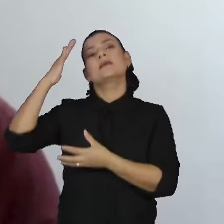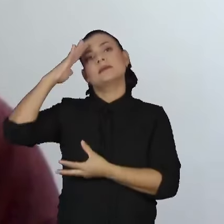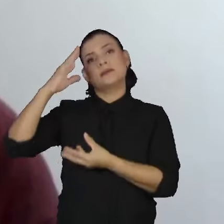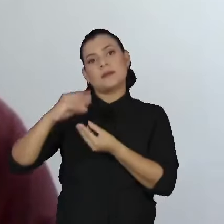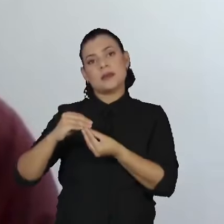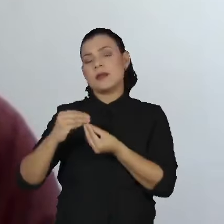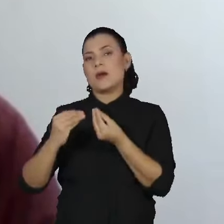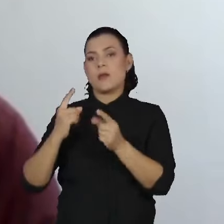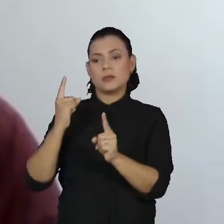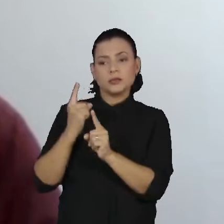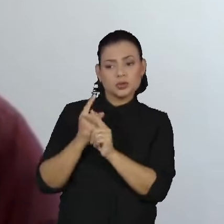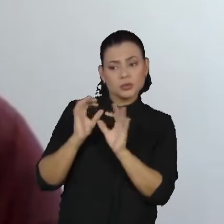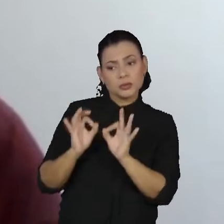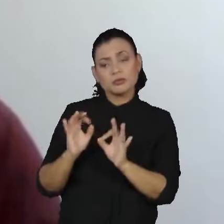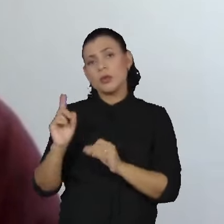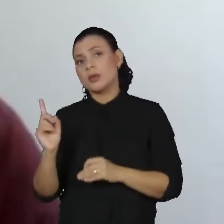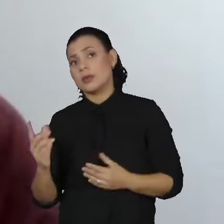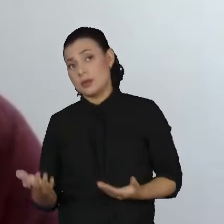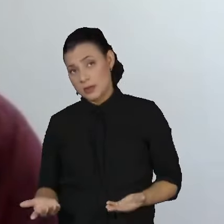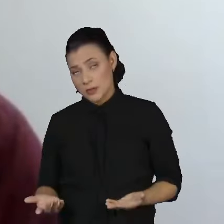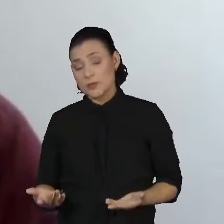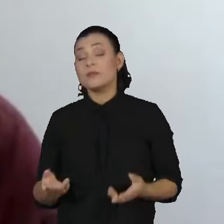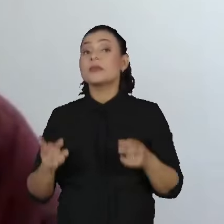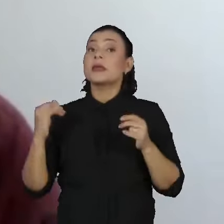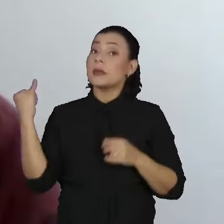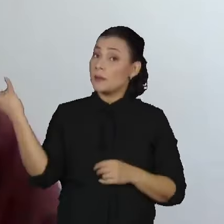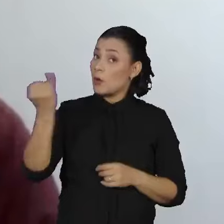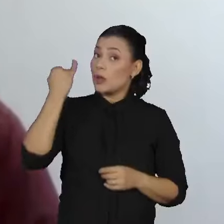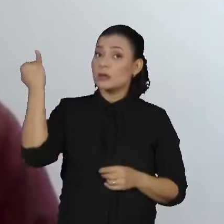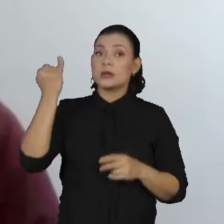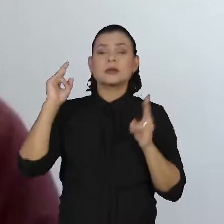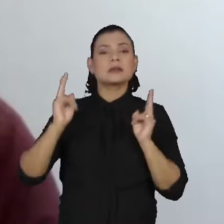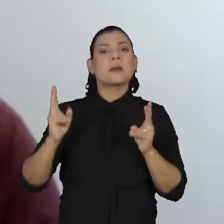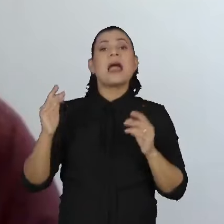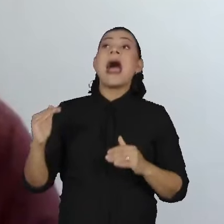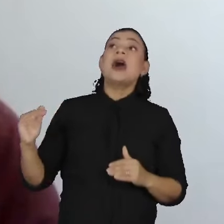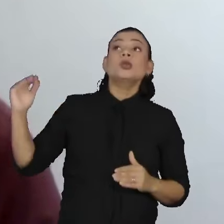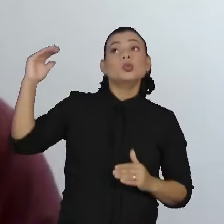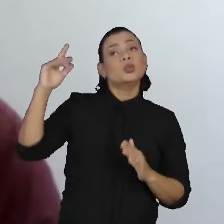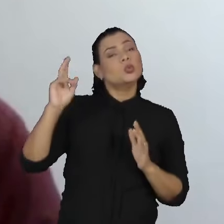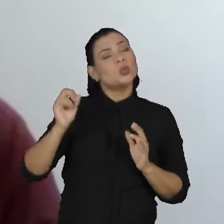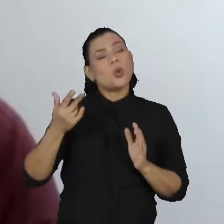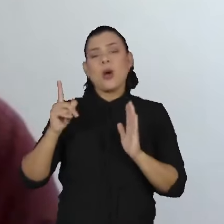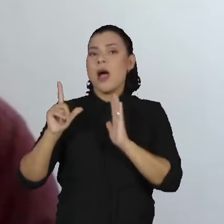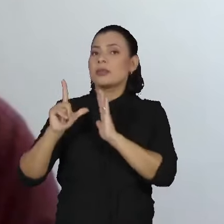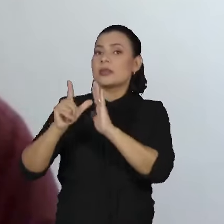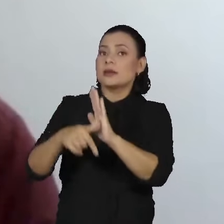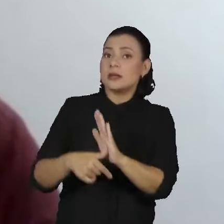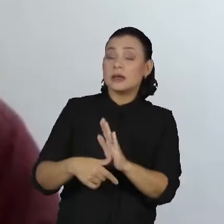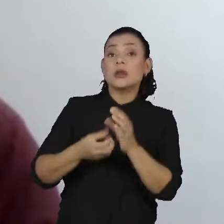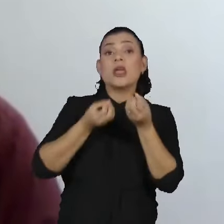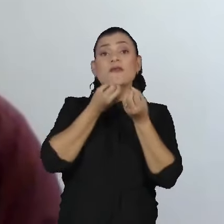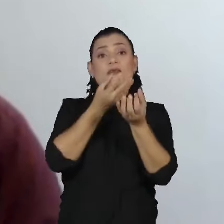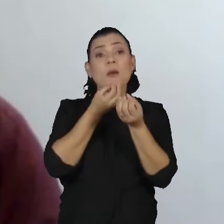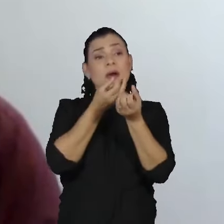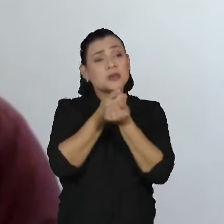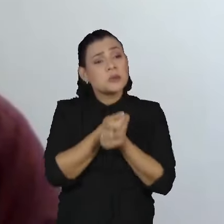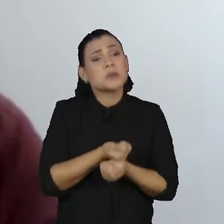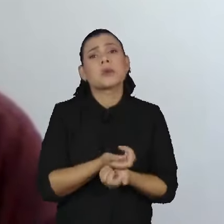desse diagnóstico. Então é muito importante que mesmo quando de forma mais tardia, agora com a informação sendo